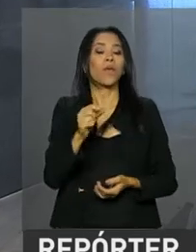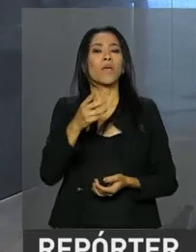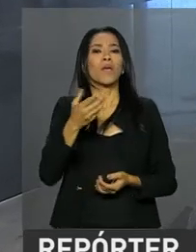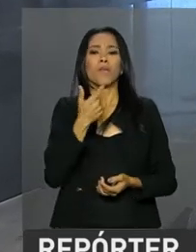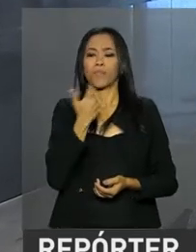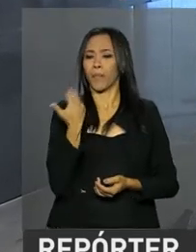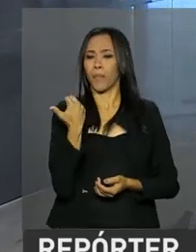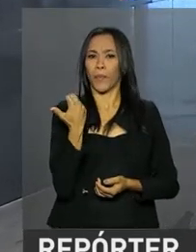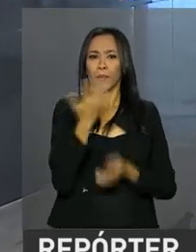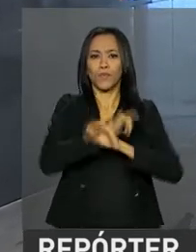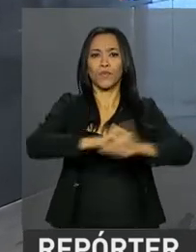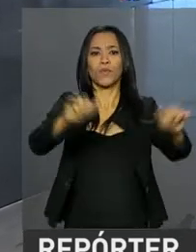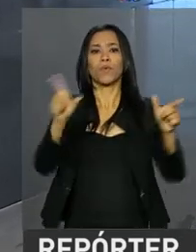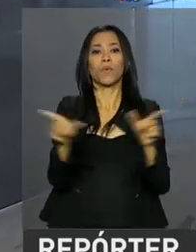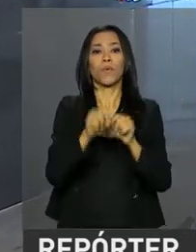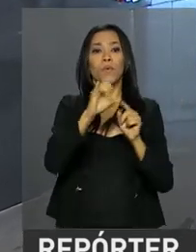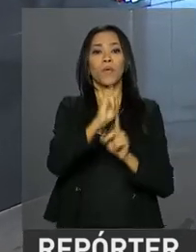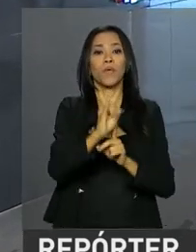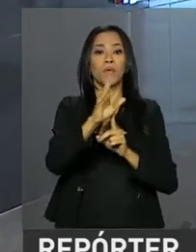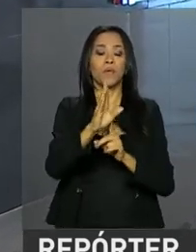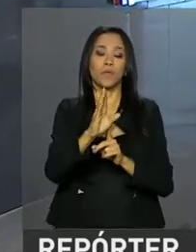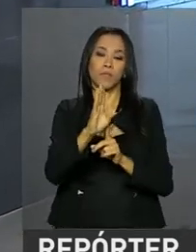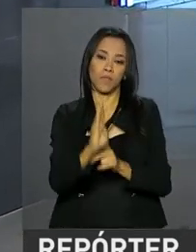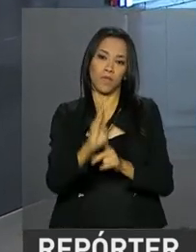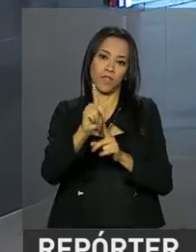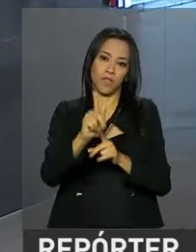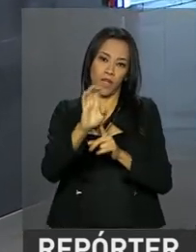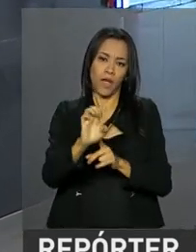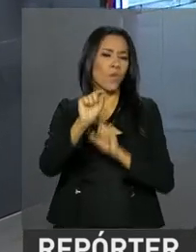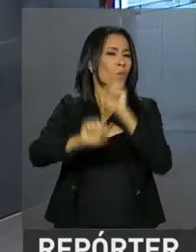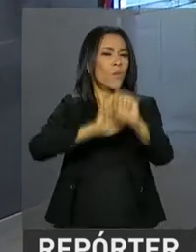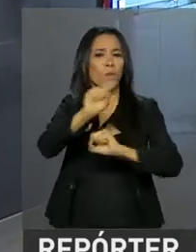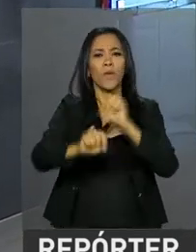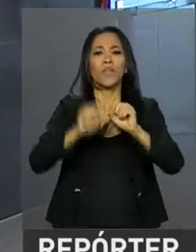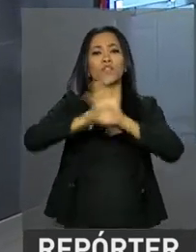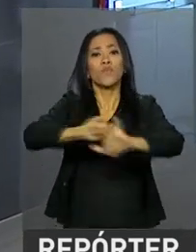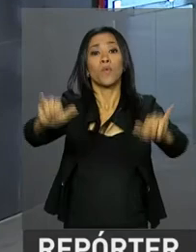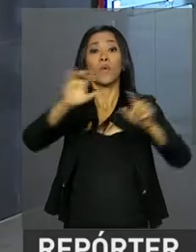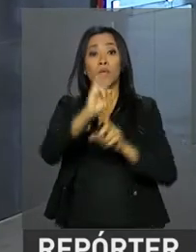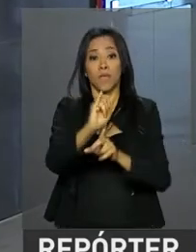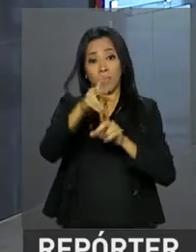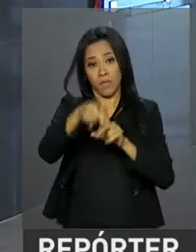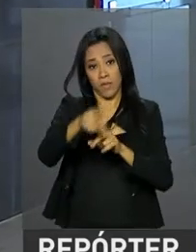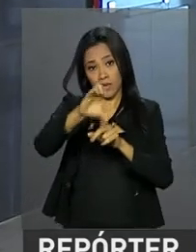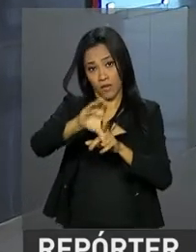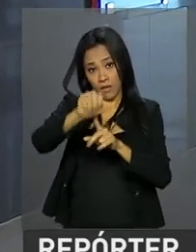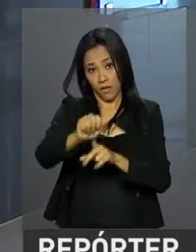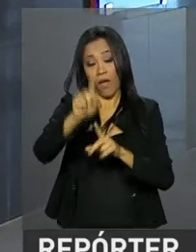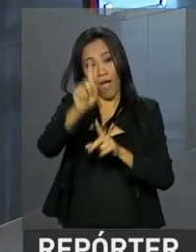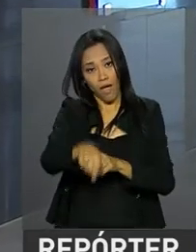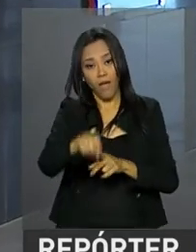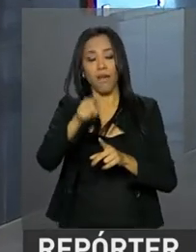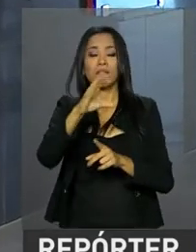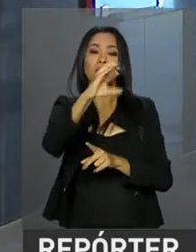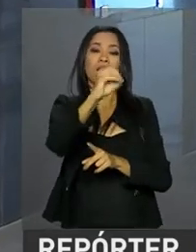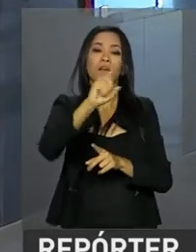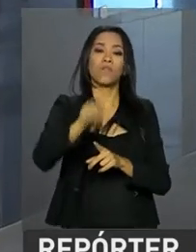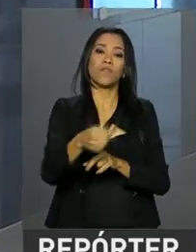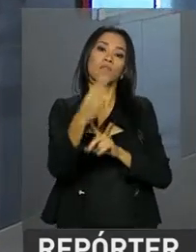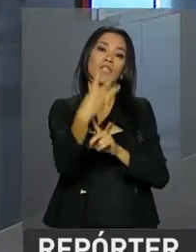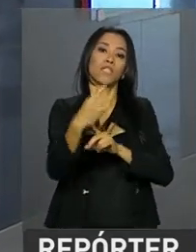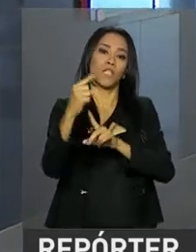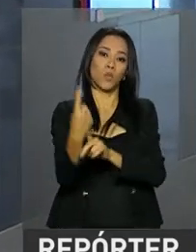agora a pouco o ipc aqui é o índice oficial de inflação do país que ficou em 0,31 por cento